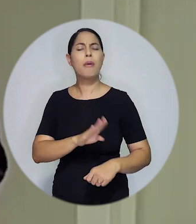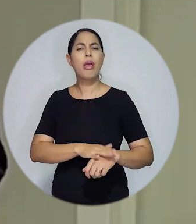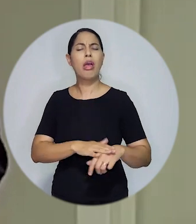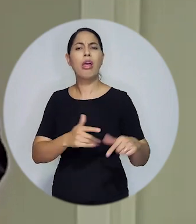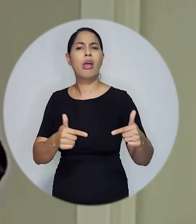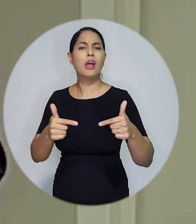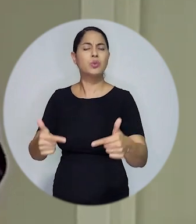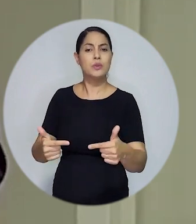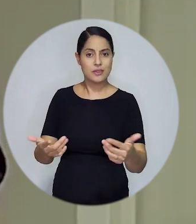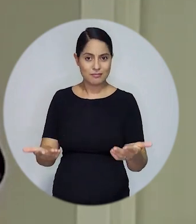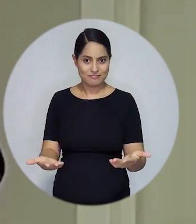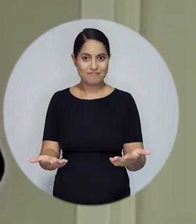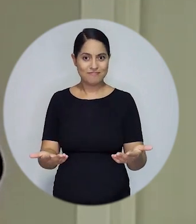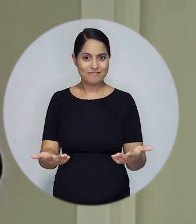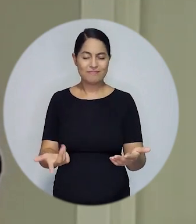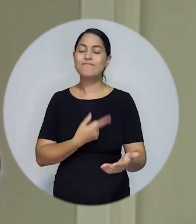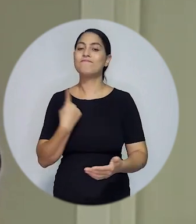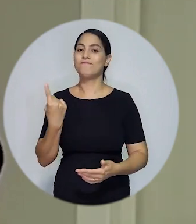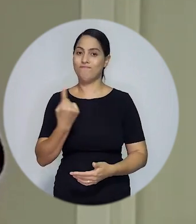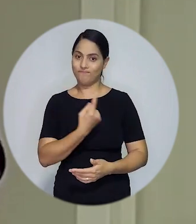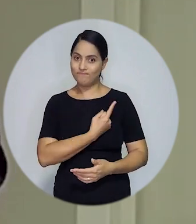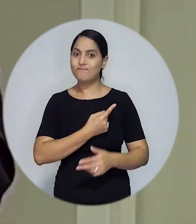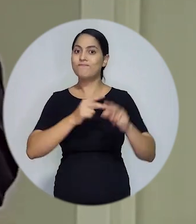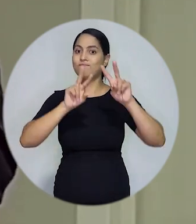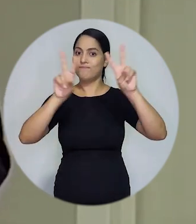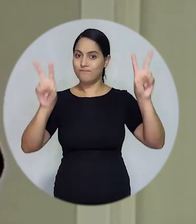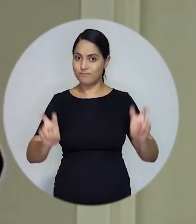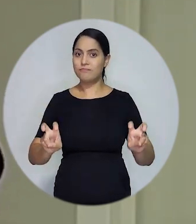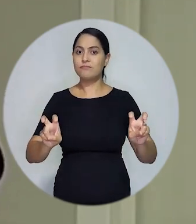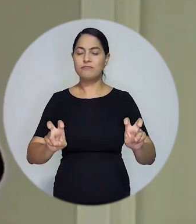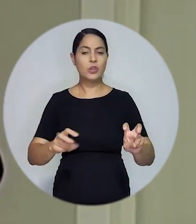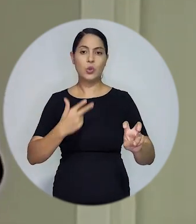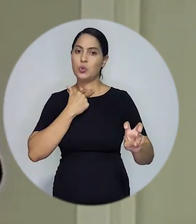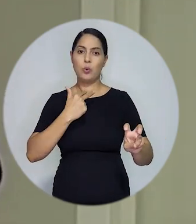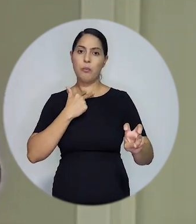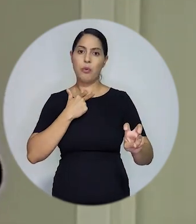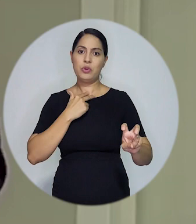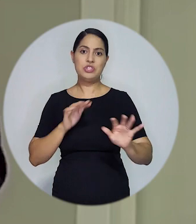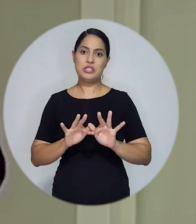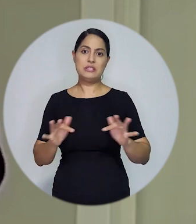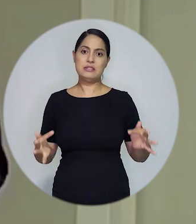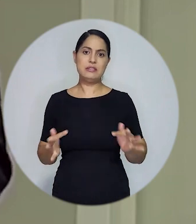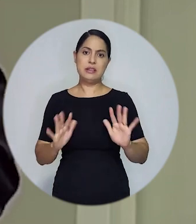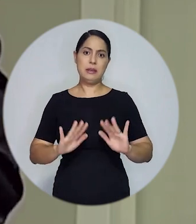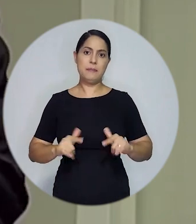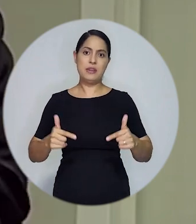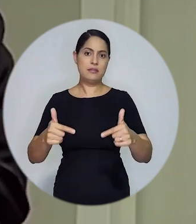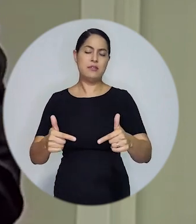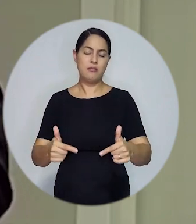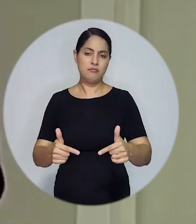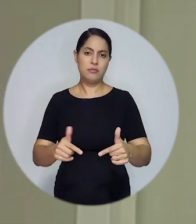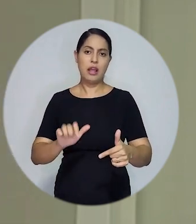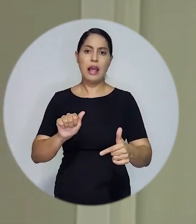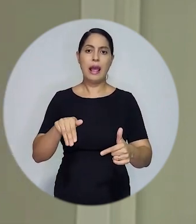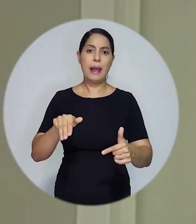ordem, e na minha visão, não pode ser mais um tema tratado com amadorismo.